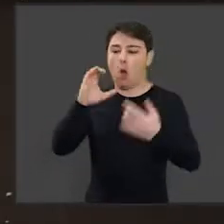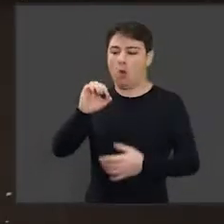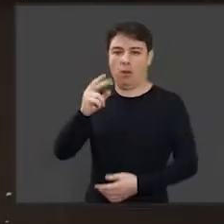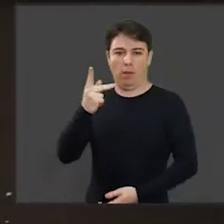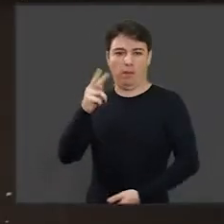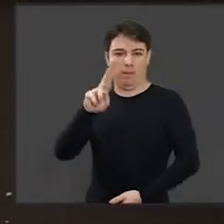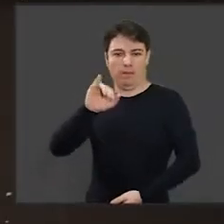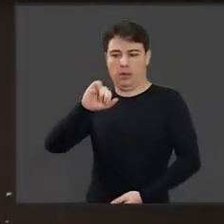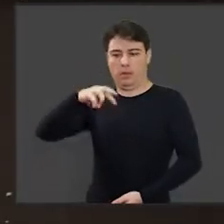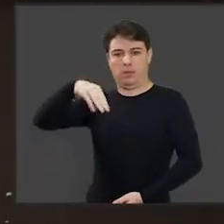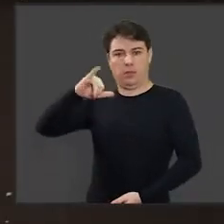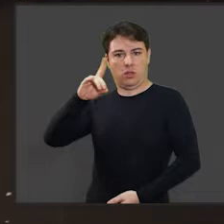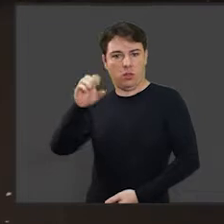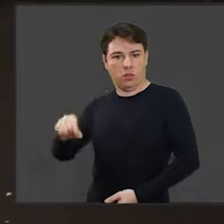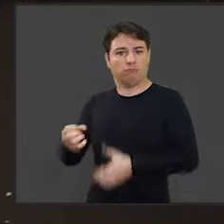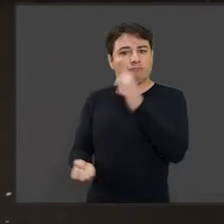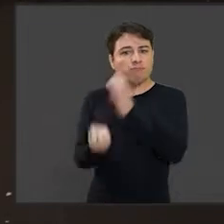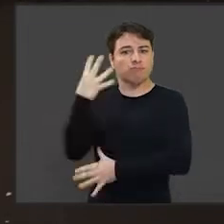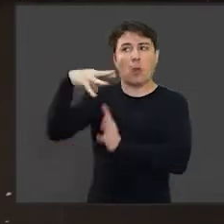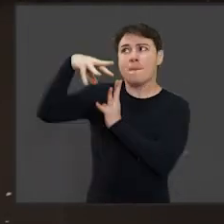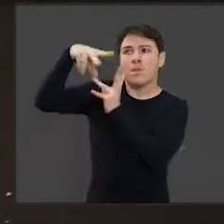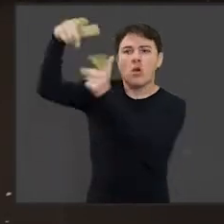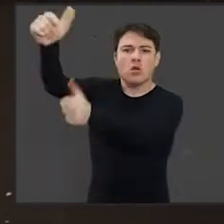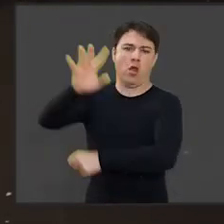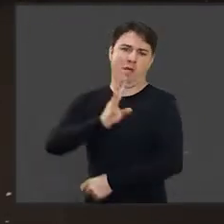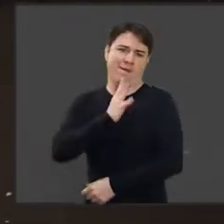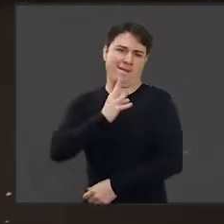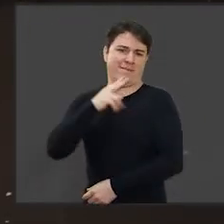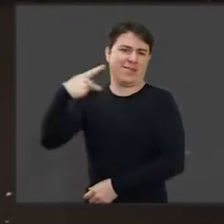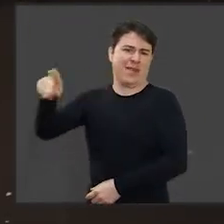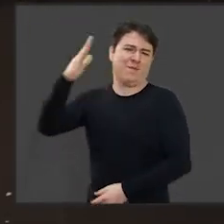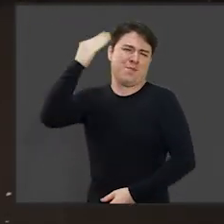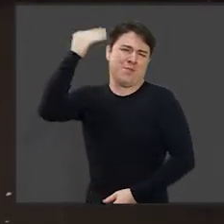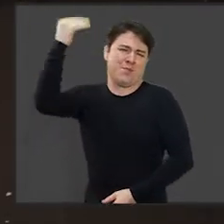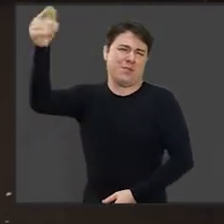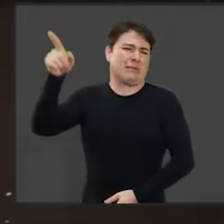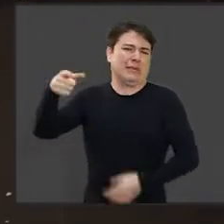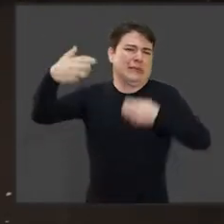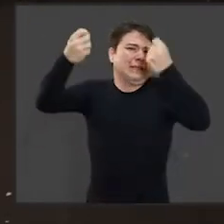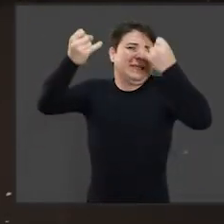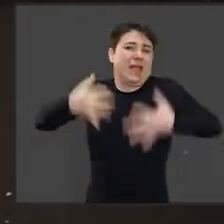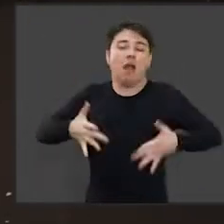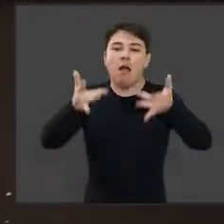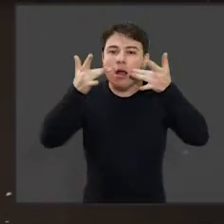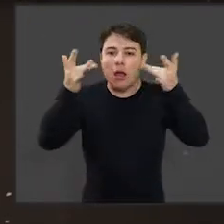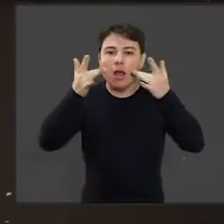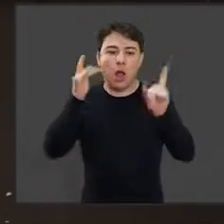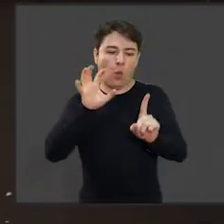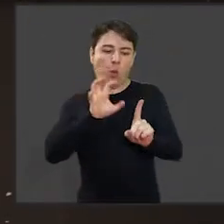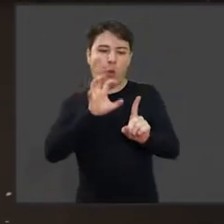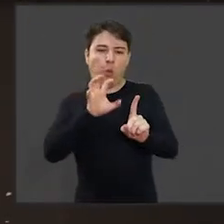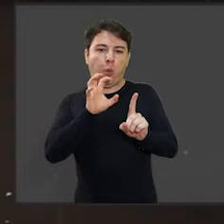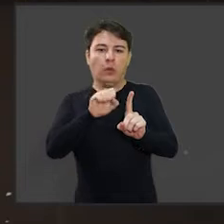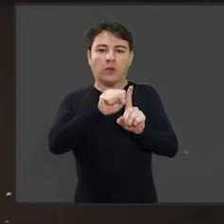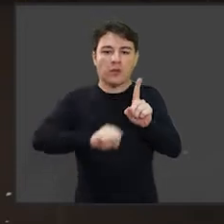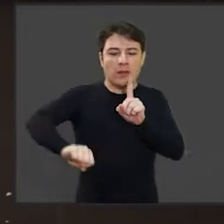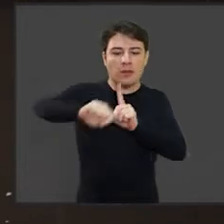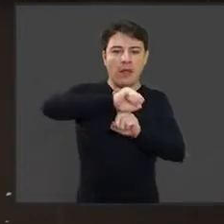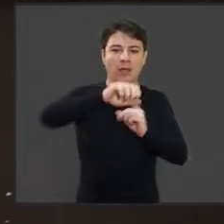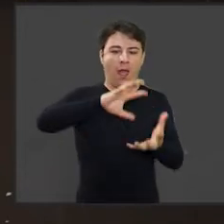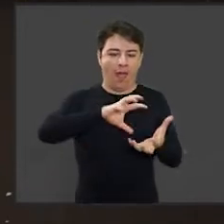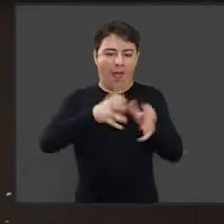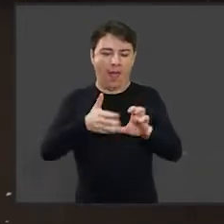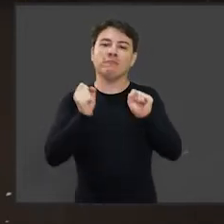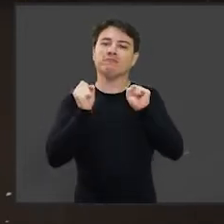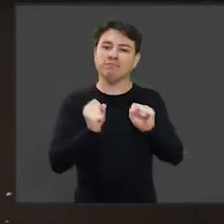do Oprimido, e entre outras formas, um teatrólogo, diretor, reconhecido mundialmente, e ele fala muito da capacidade que o teatro tem